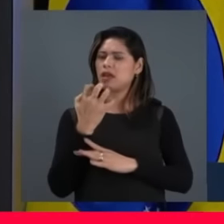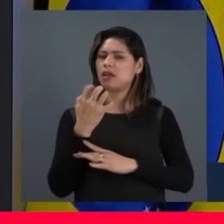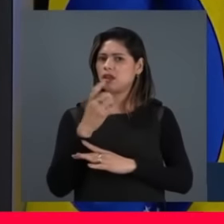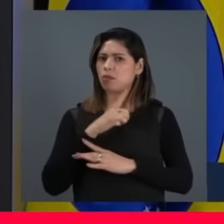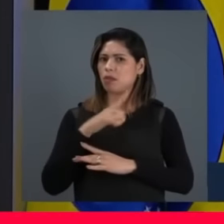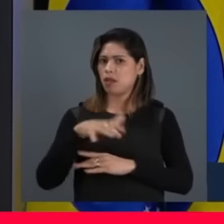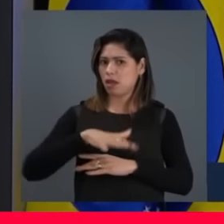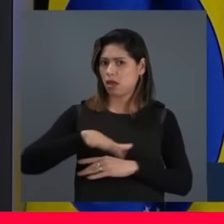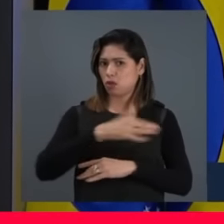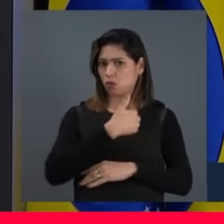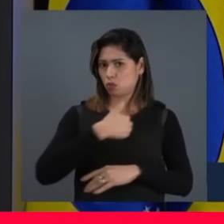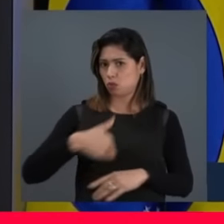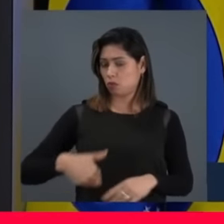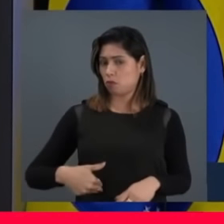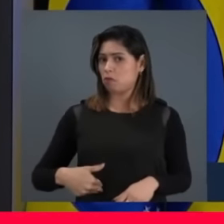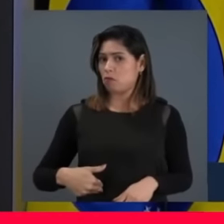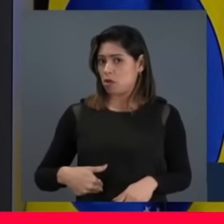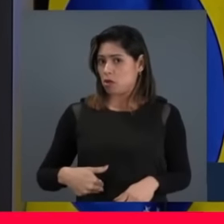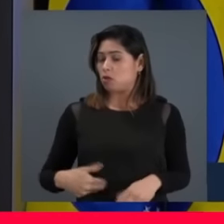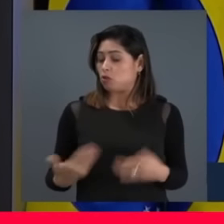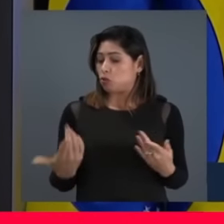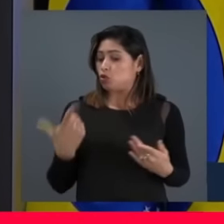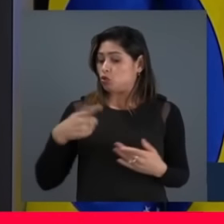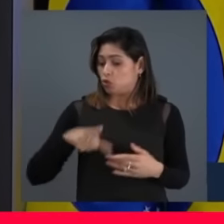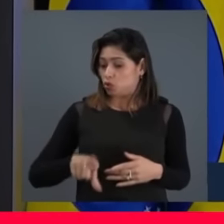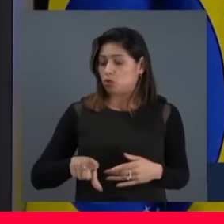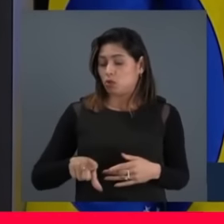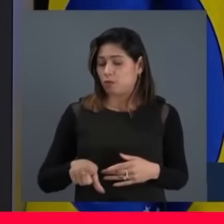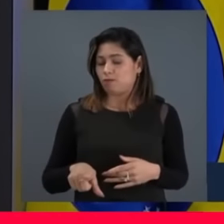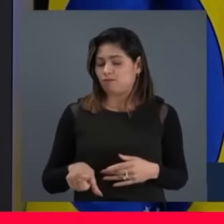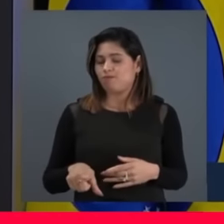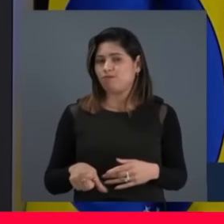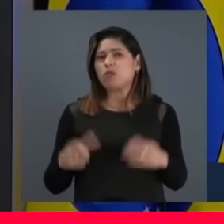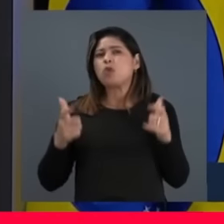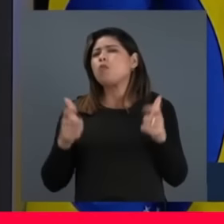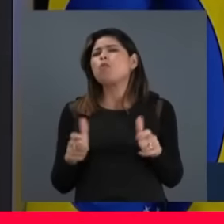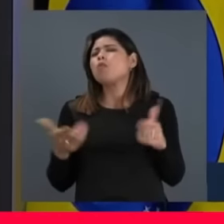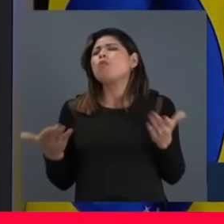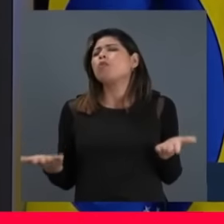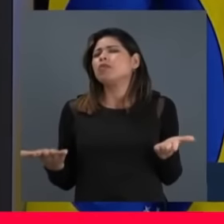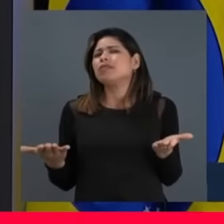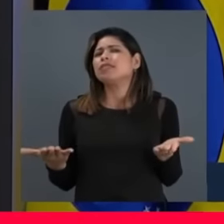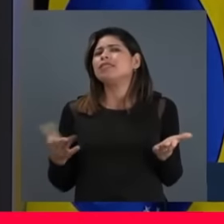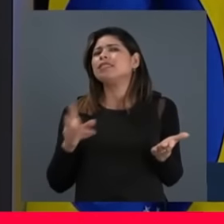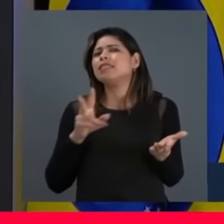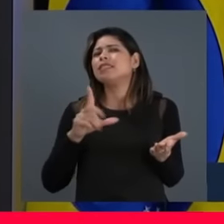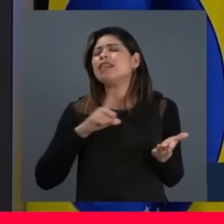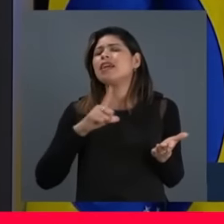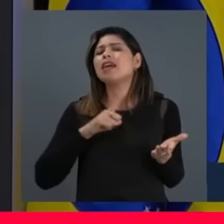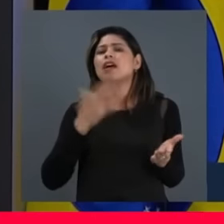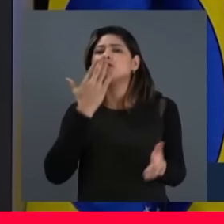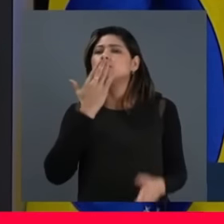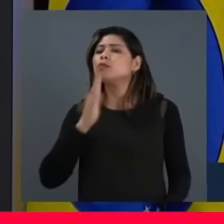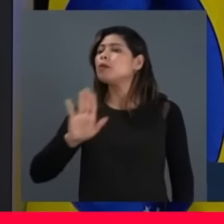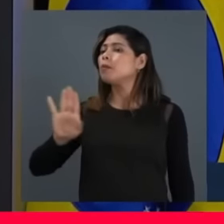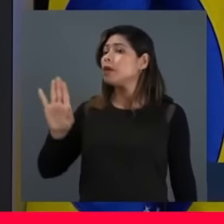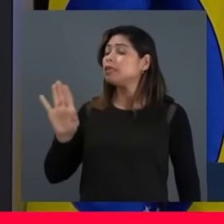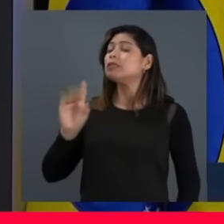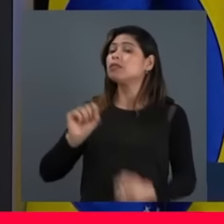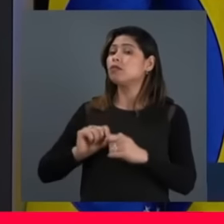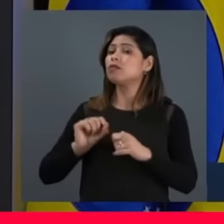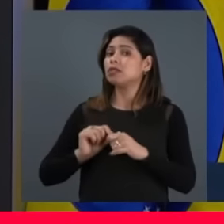do governo Eu repito estão os reforços prometidos